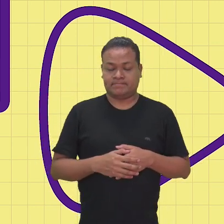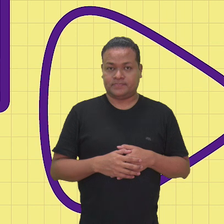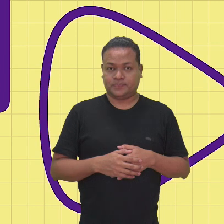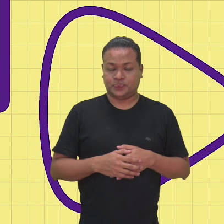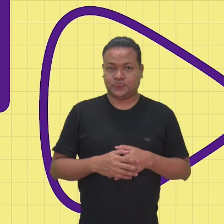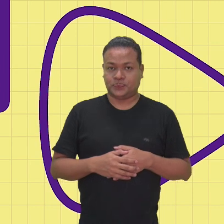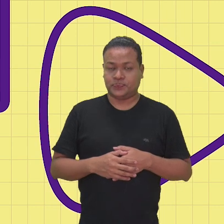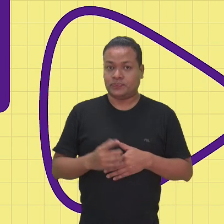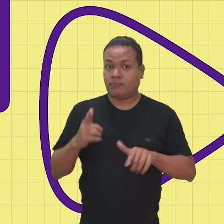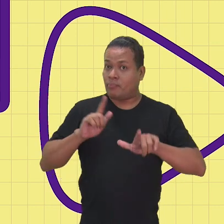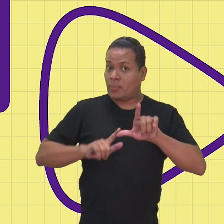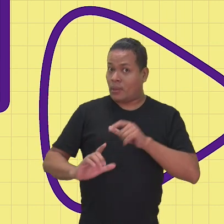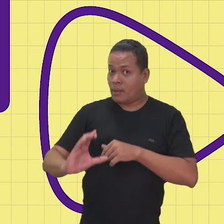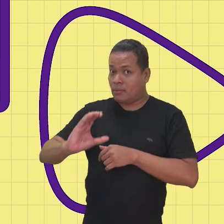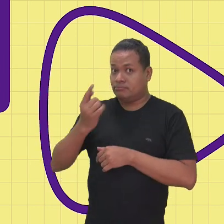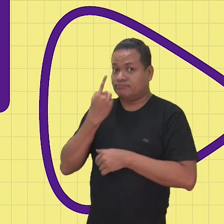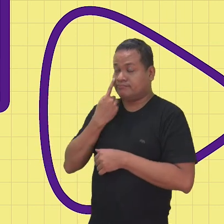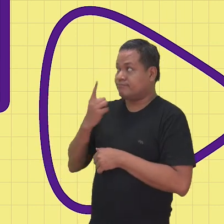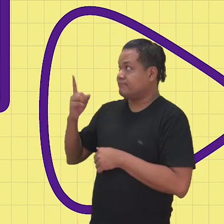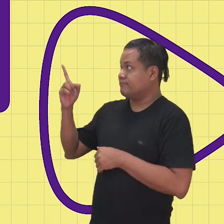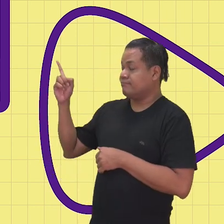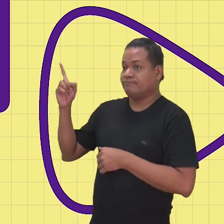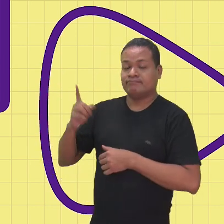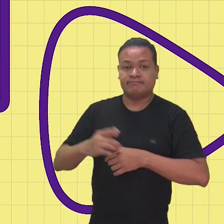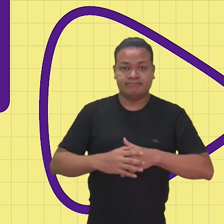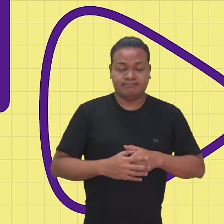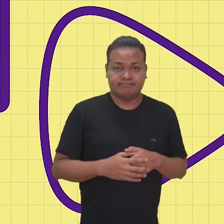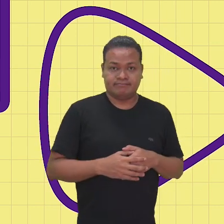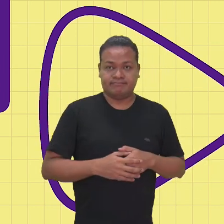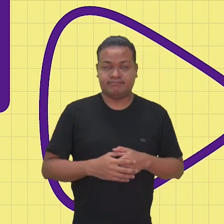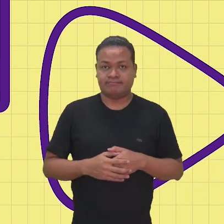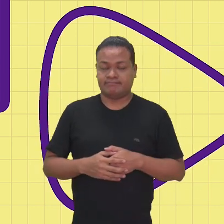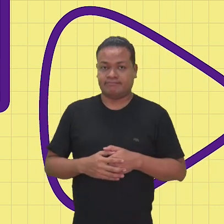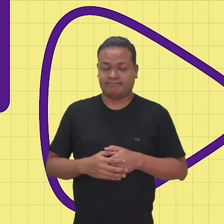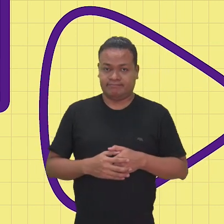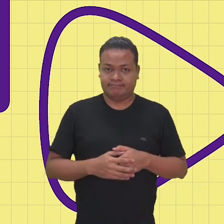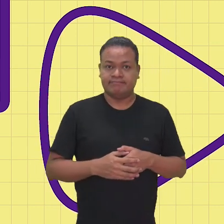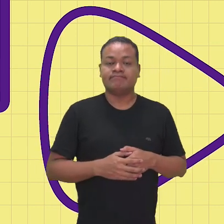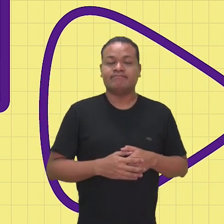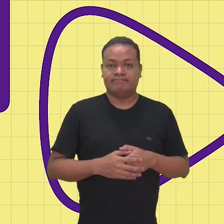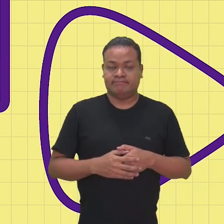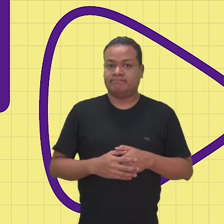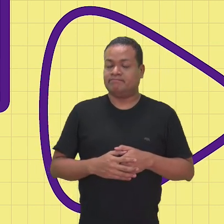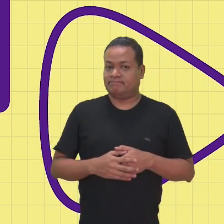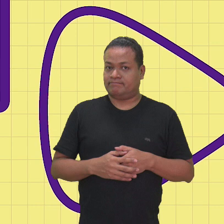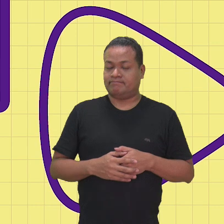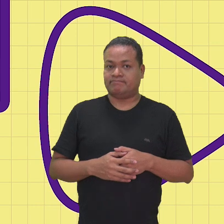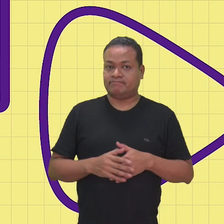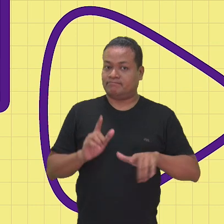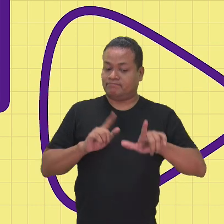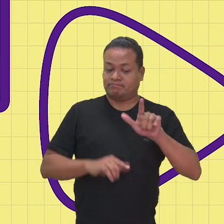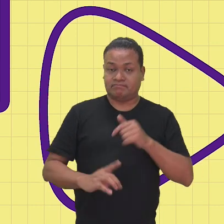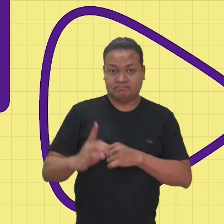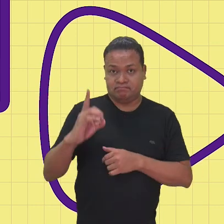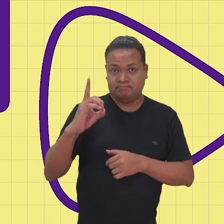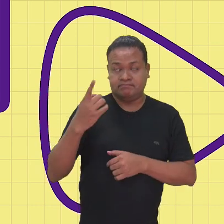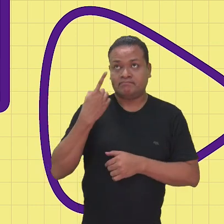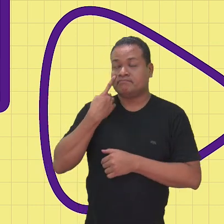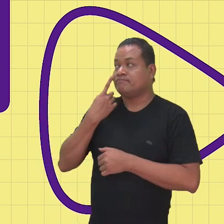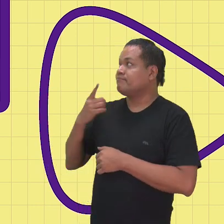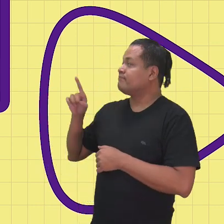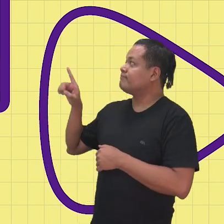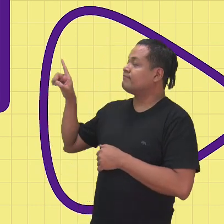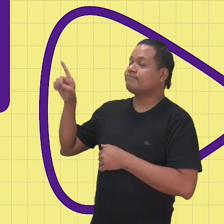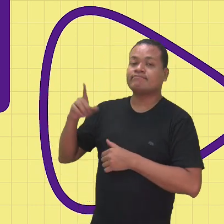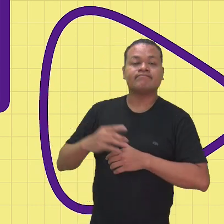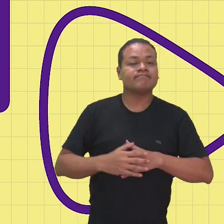de sódio. Letra C, óxido de cálcio e fluoreto de sódio. Letra D, sulfato de